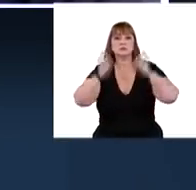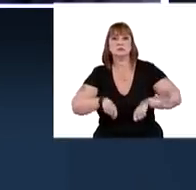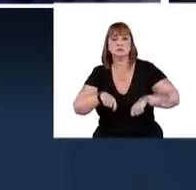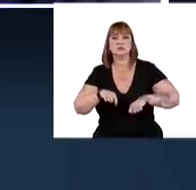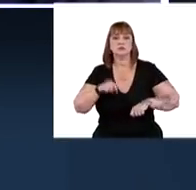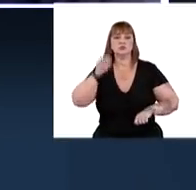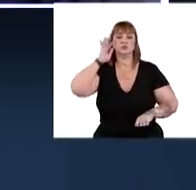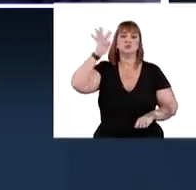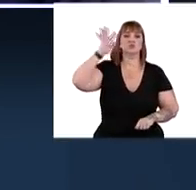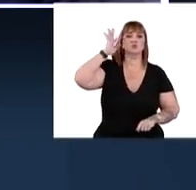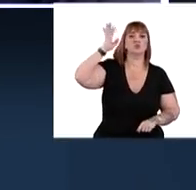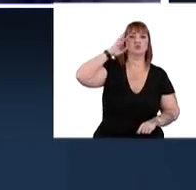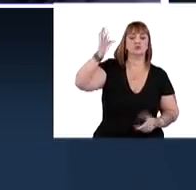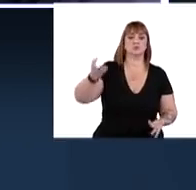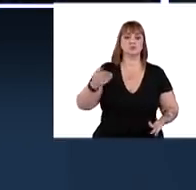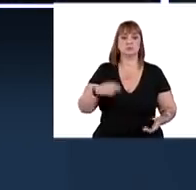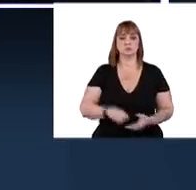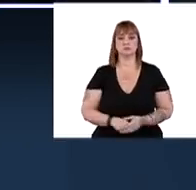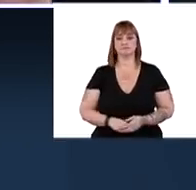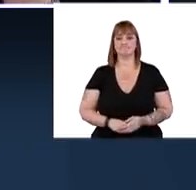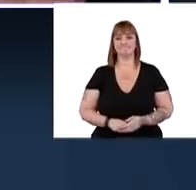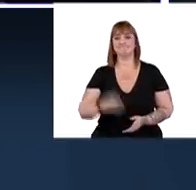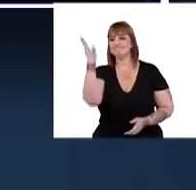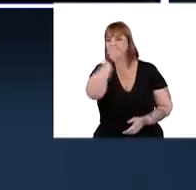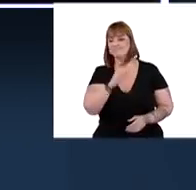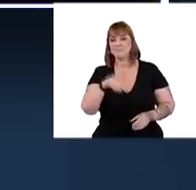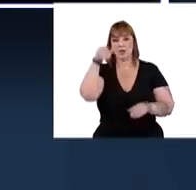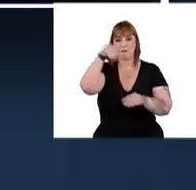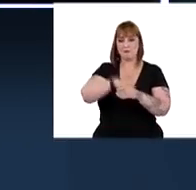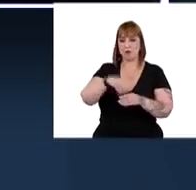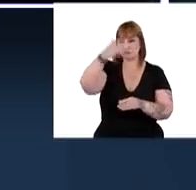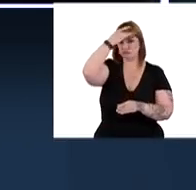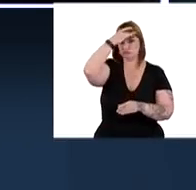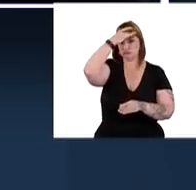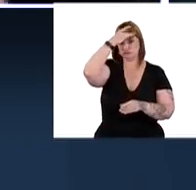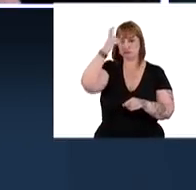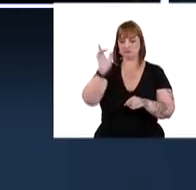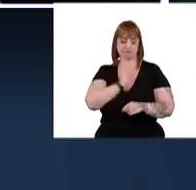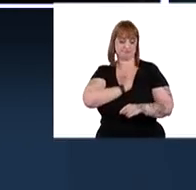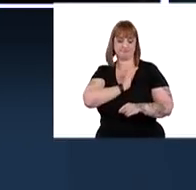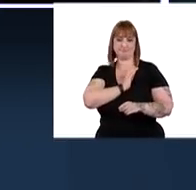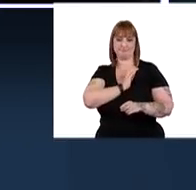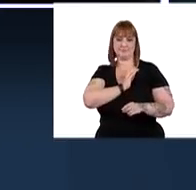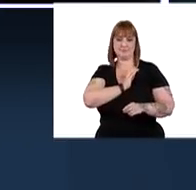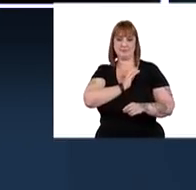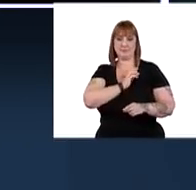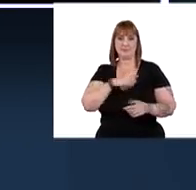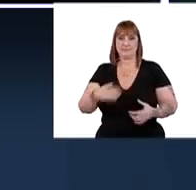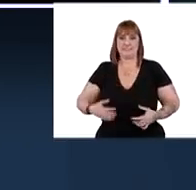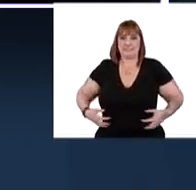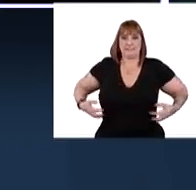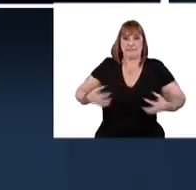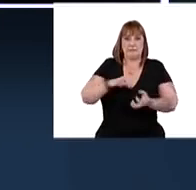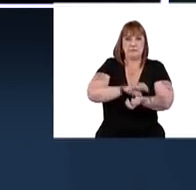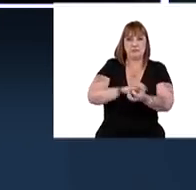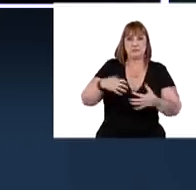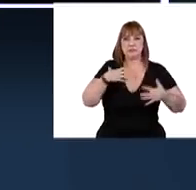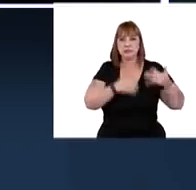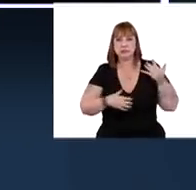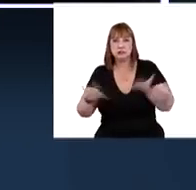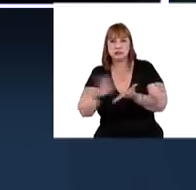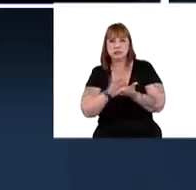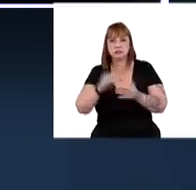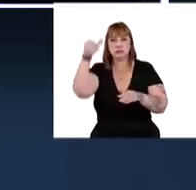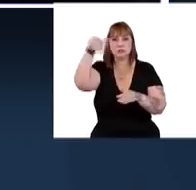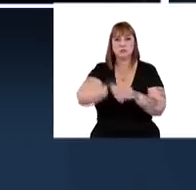de sonhar, capacidade de autoestima. O brasileiro não está votando nem com a cabeça, nem com o coração. Está votando com o fígado nessa eleição. Com o fígado, com o